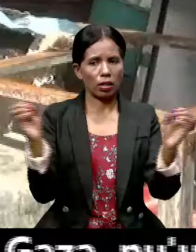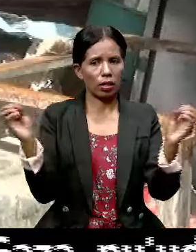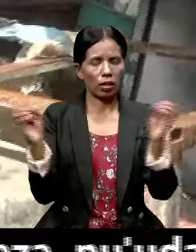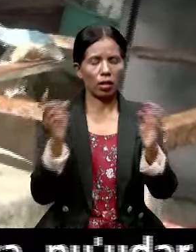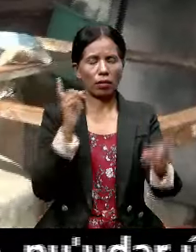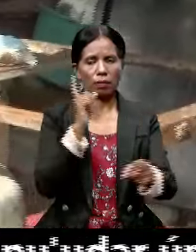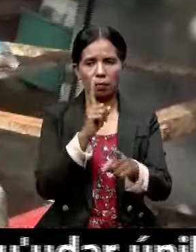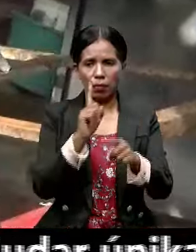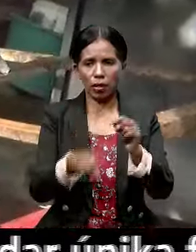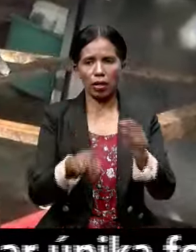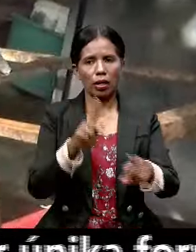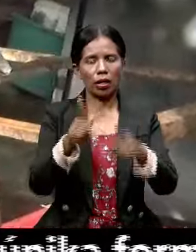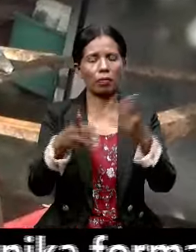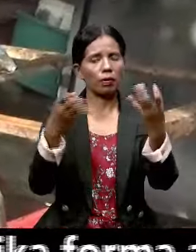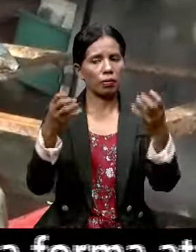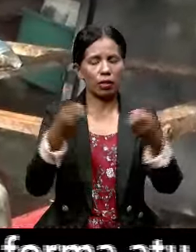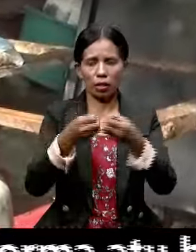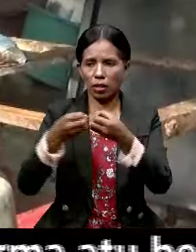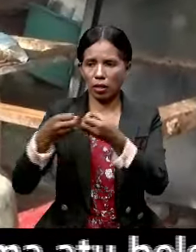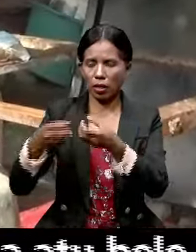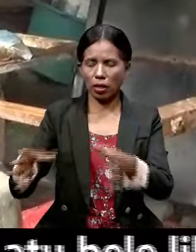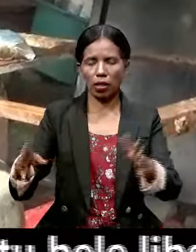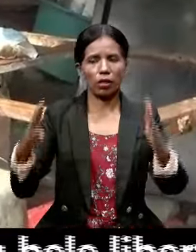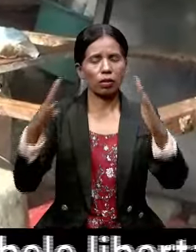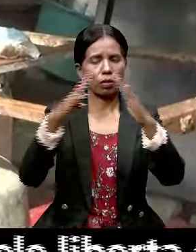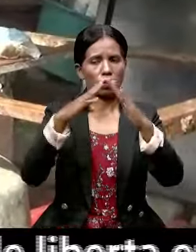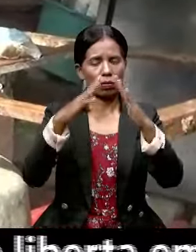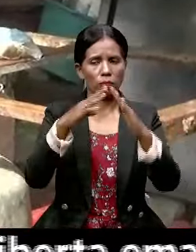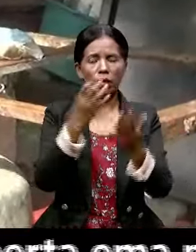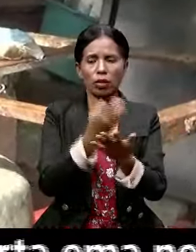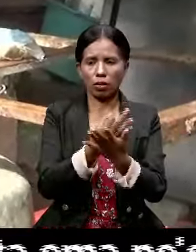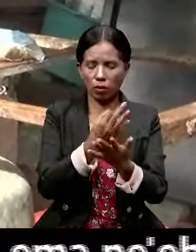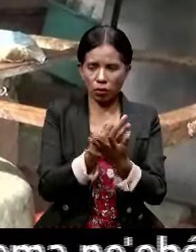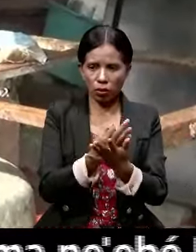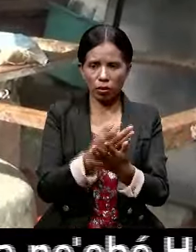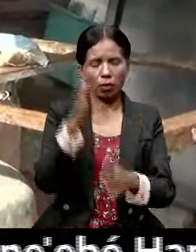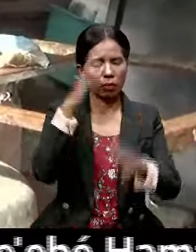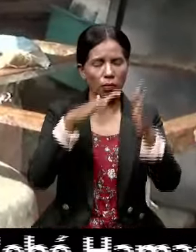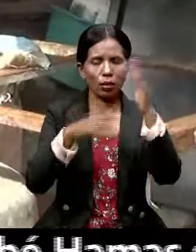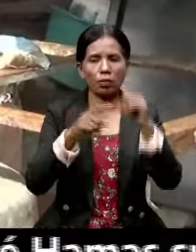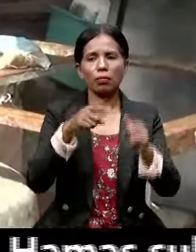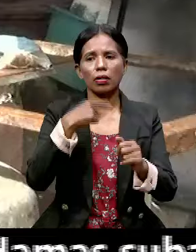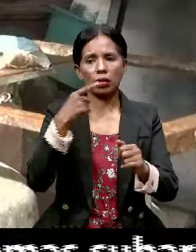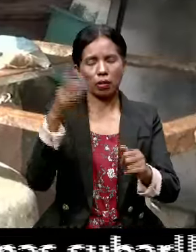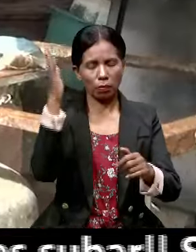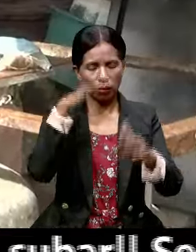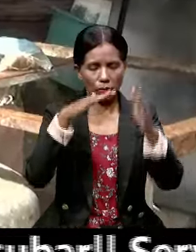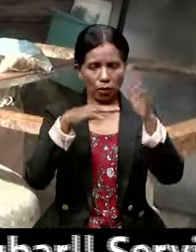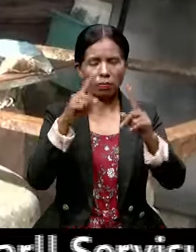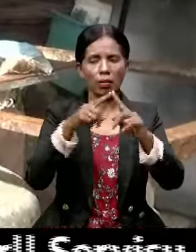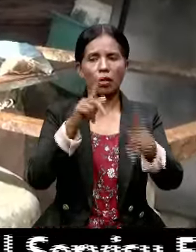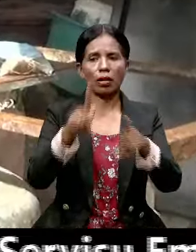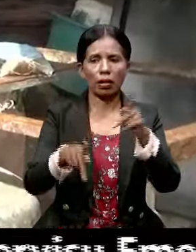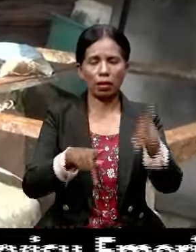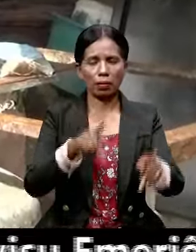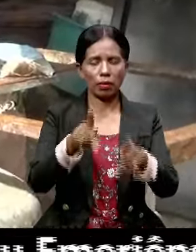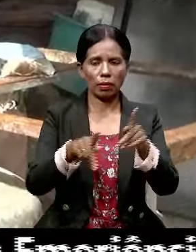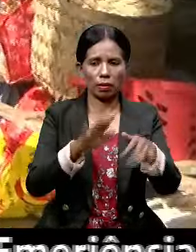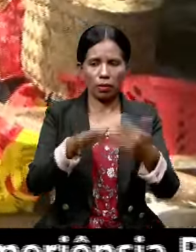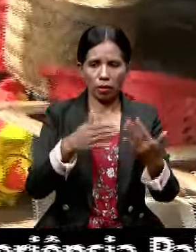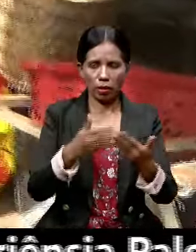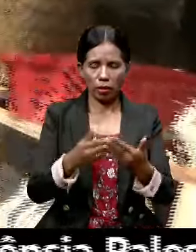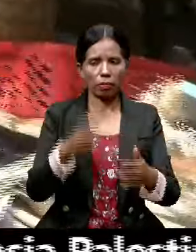né, também é uma barac, lá com ninia, fontes de rendimento. Né, problema vai ser, problema vai ao povo, problema vai ser,